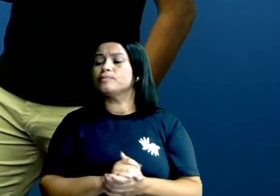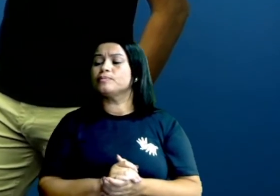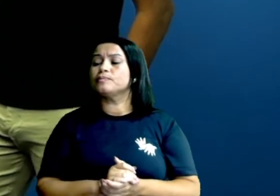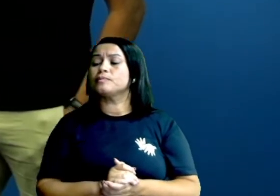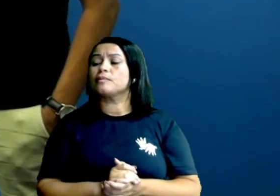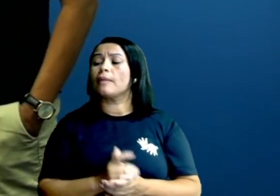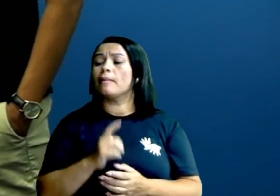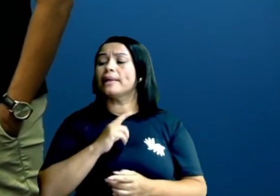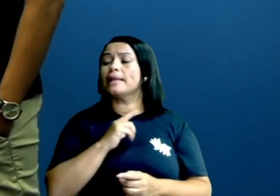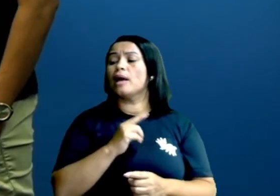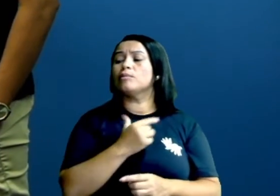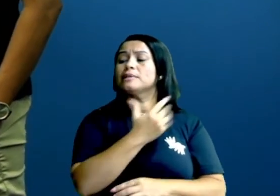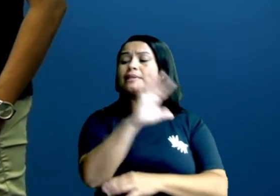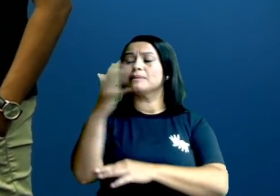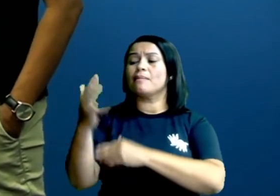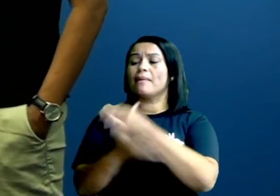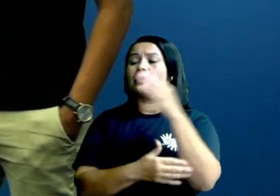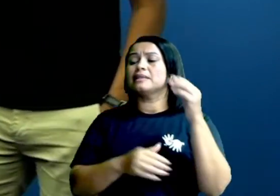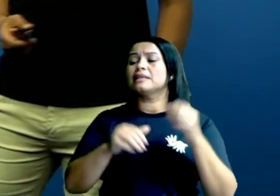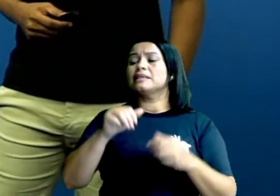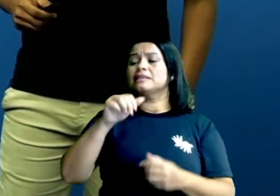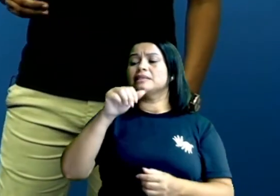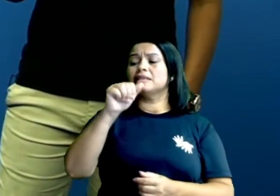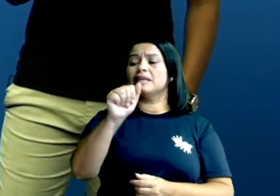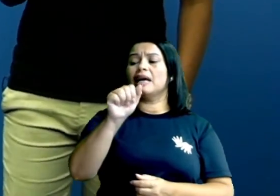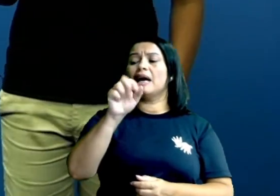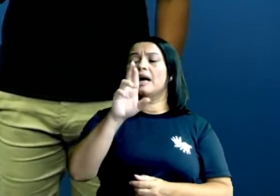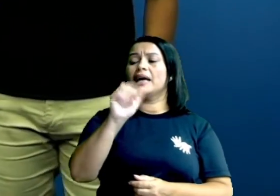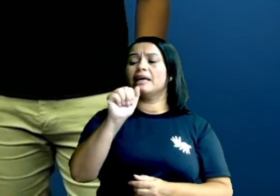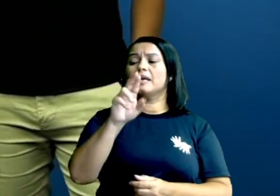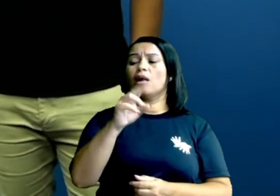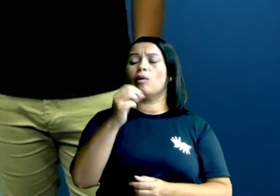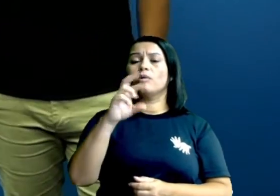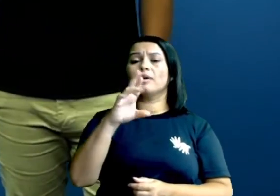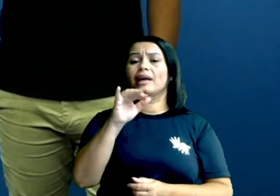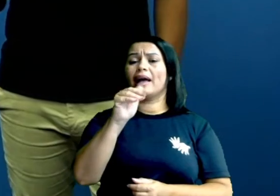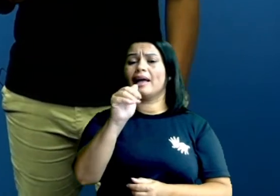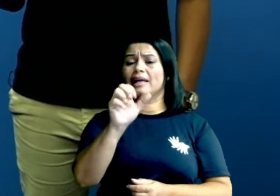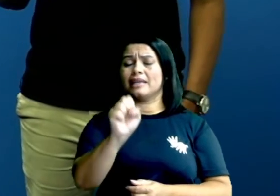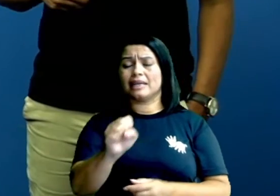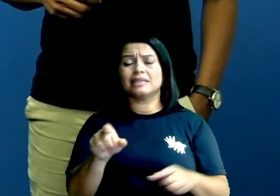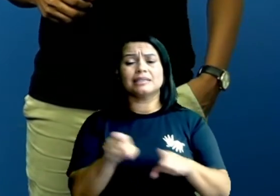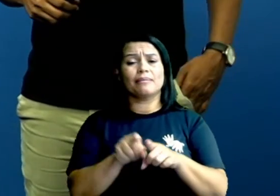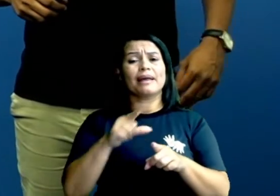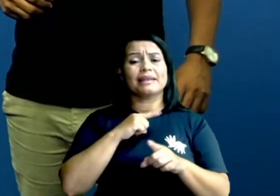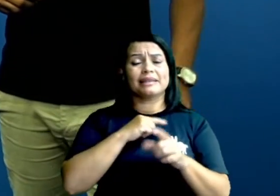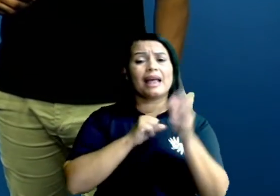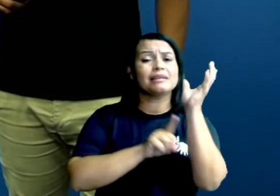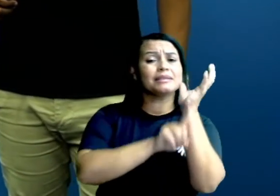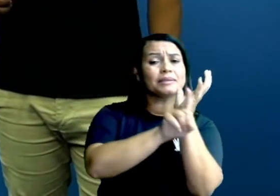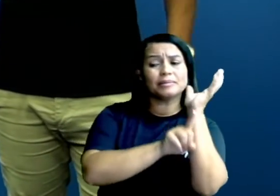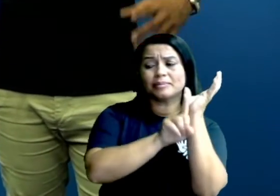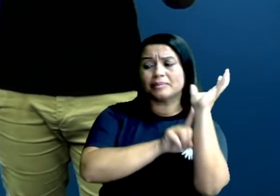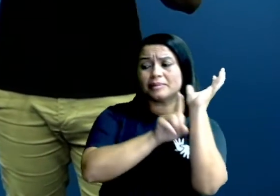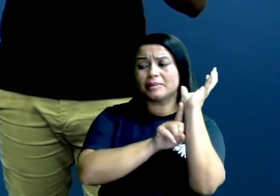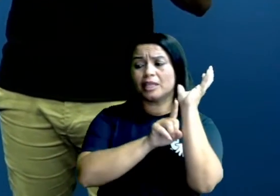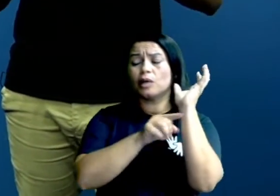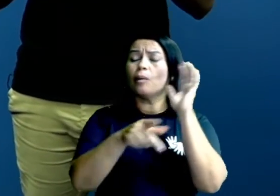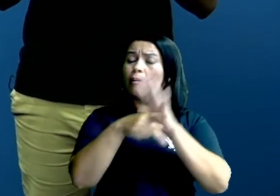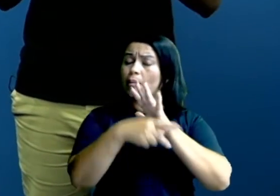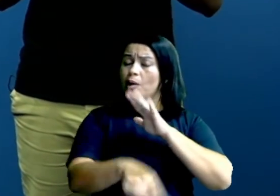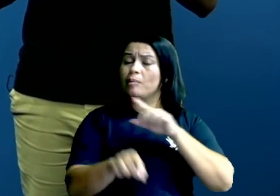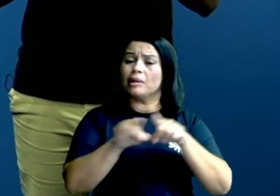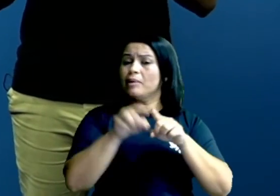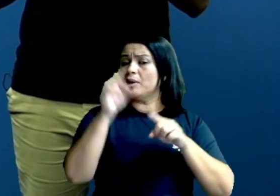de araucárias, também chamada de mata dos pinhais, é um domínio típico da região sul do Brasil, embora também exista